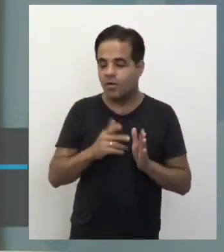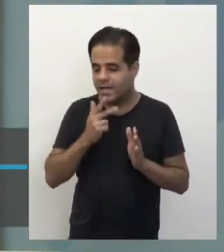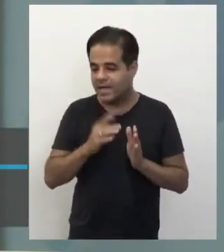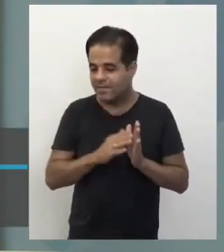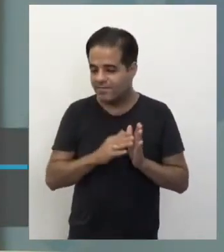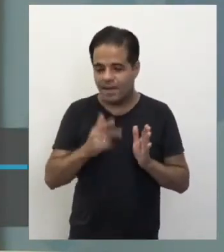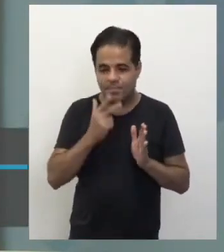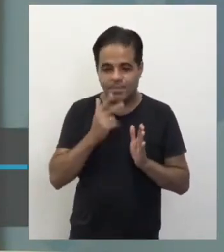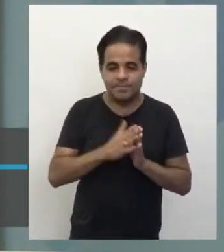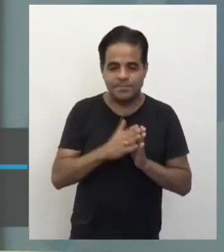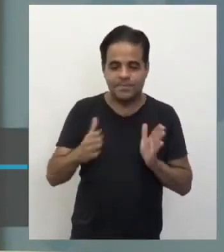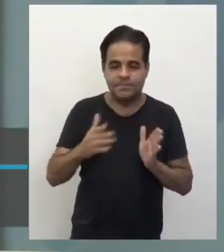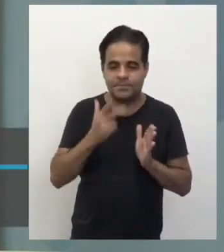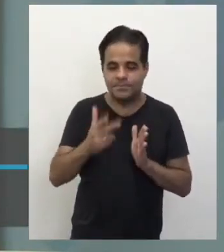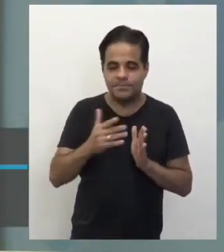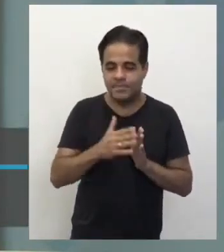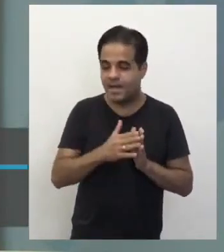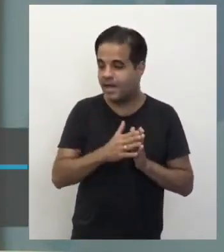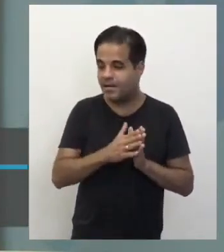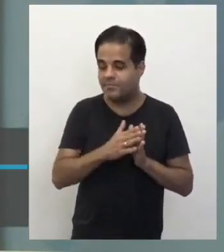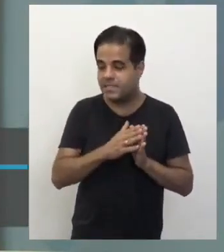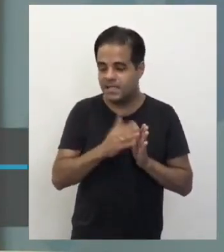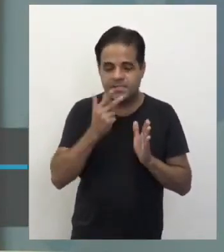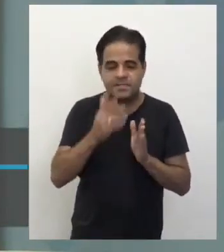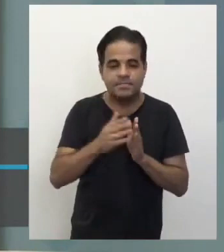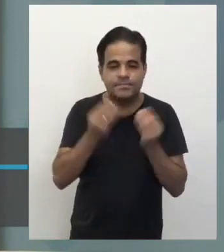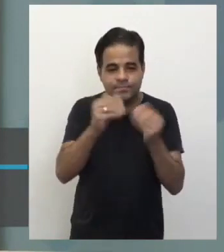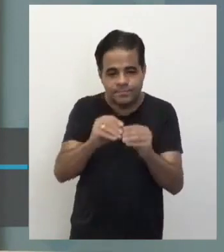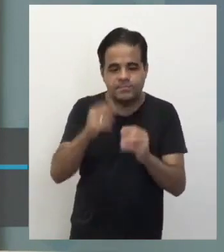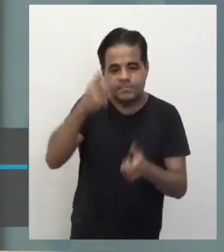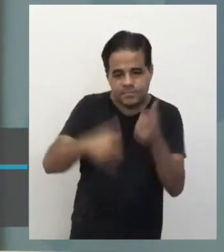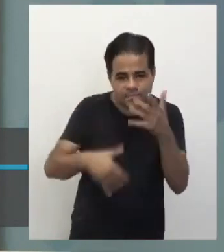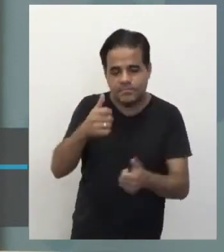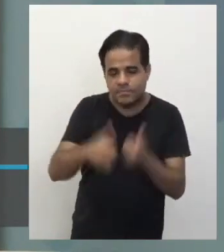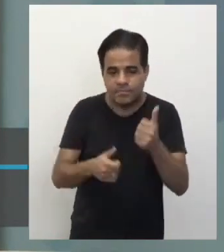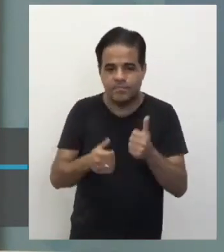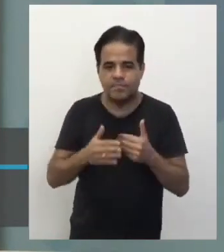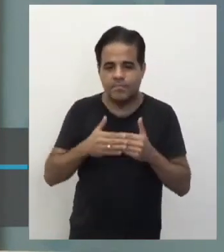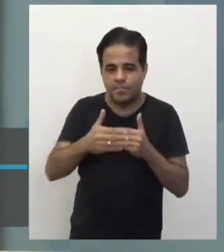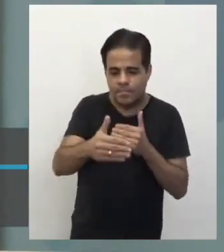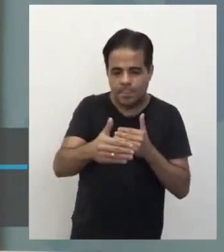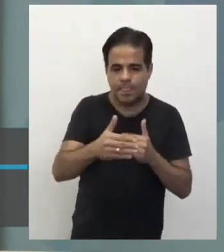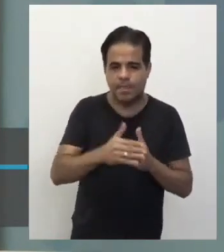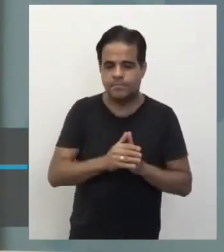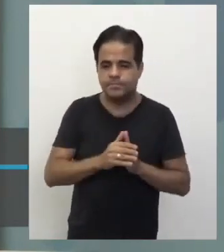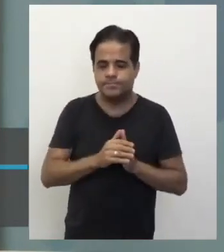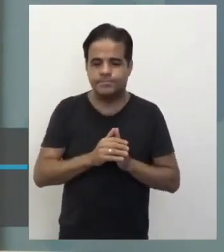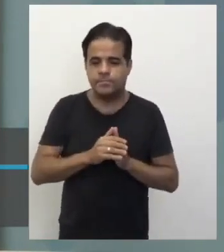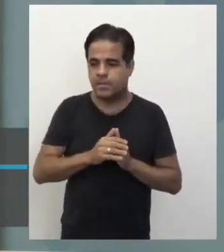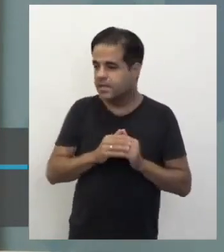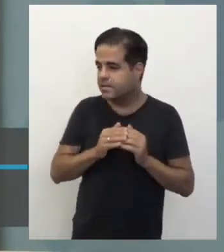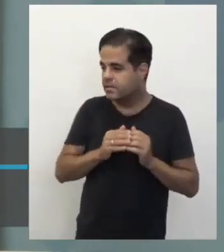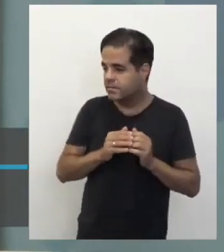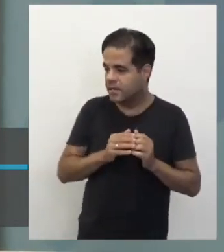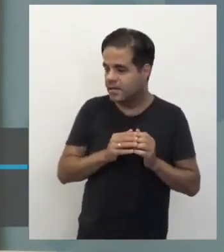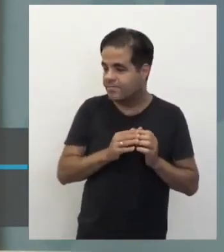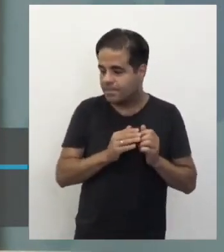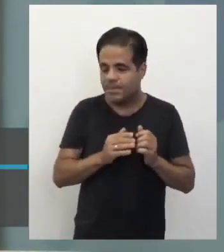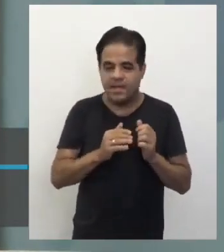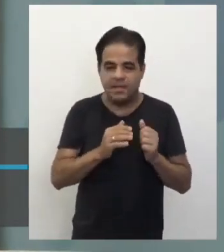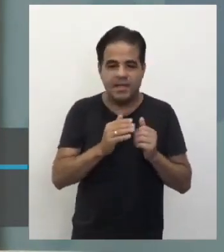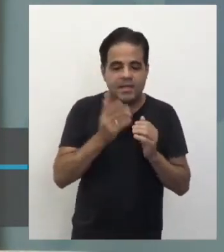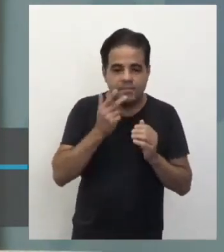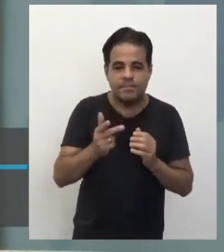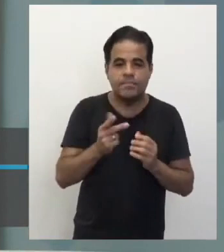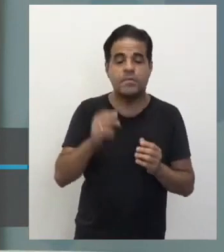da Escola Iracema de Itapevi. Ela também está aqui participando conosco desta aula. E aí tem o pessoal aqui de Ubatuba, da Escola